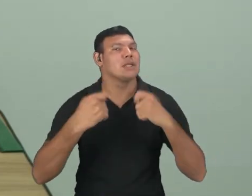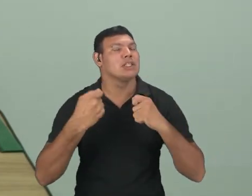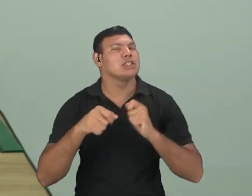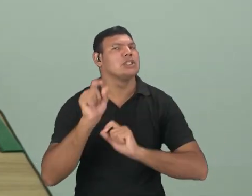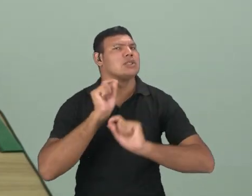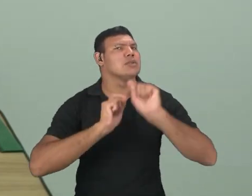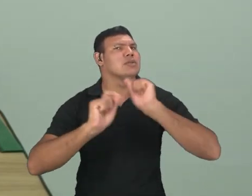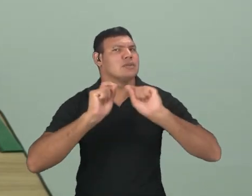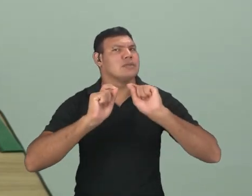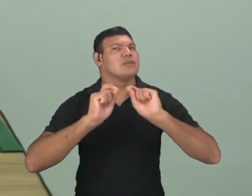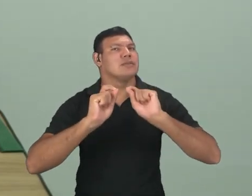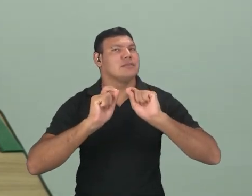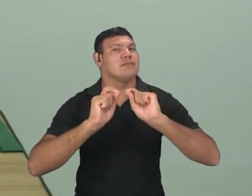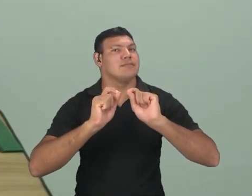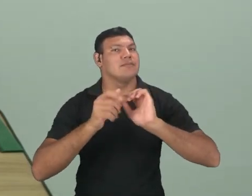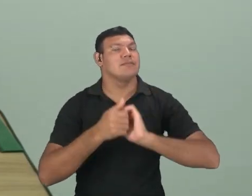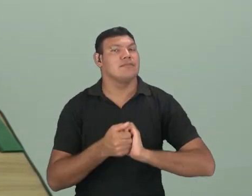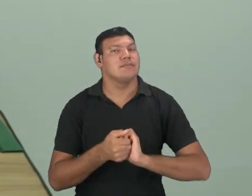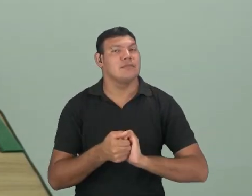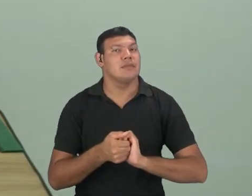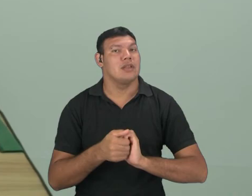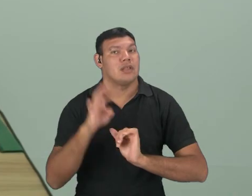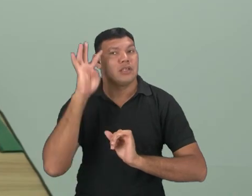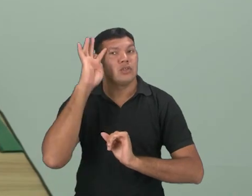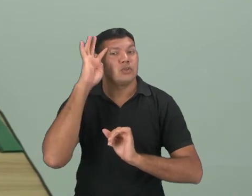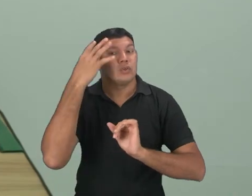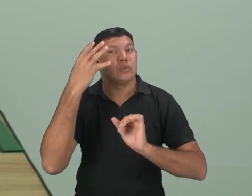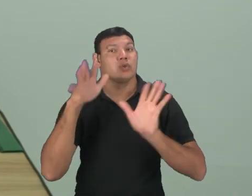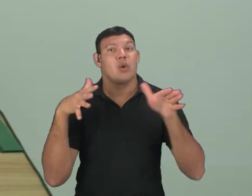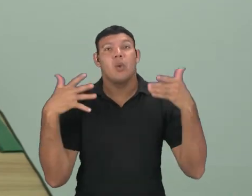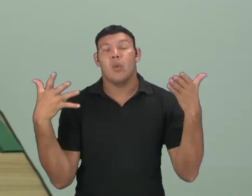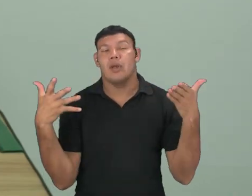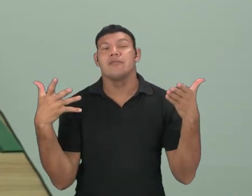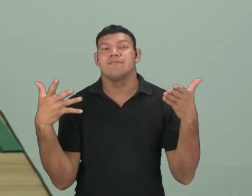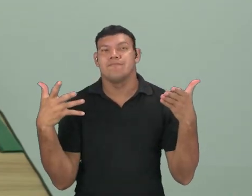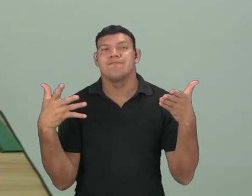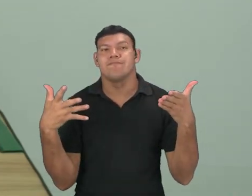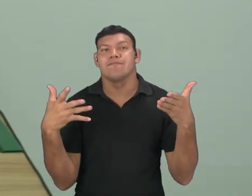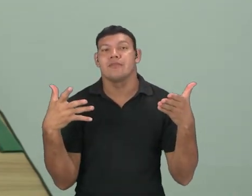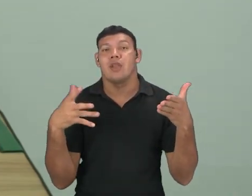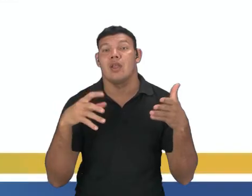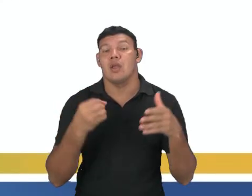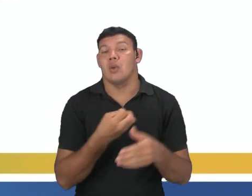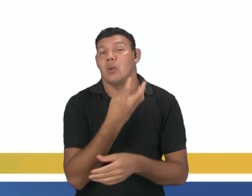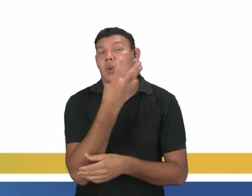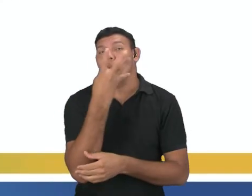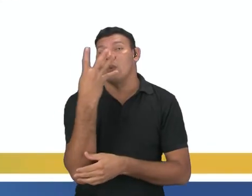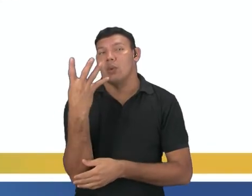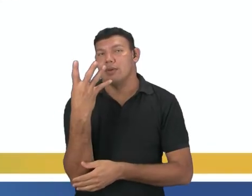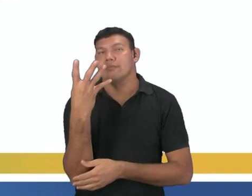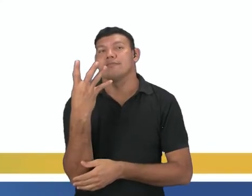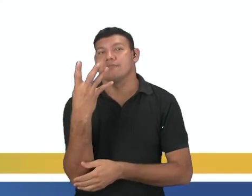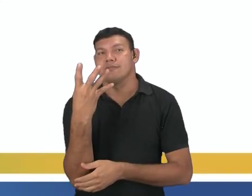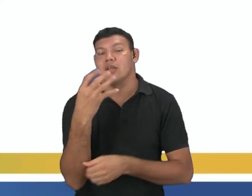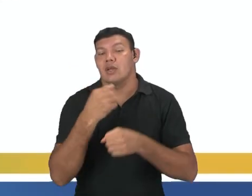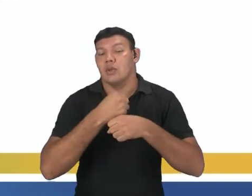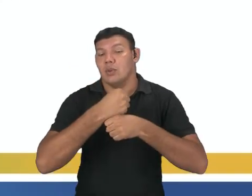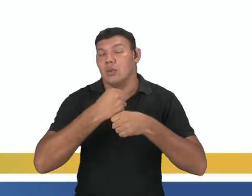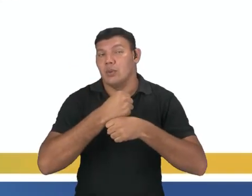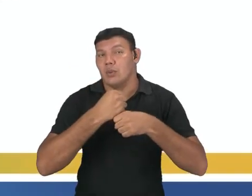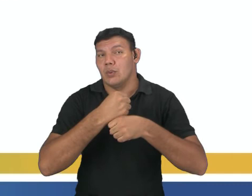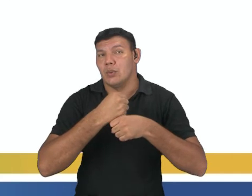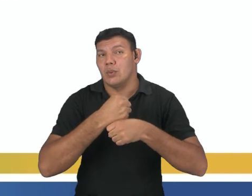E o que nós precisamos resolver? Qual é o problema que eu preciso solucionar? É a quantidade, né?